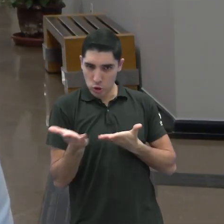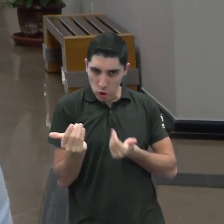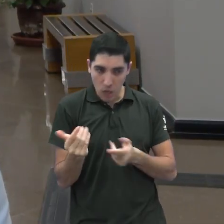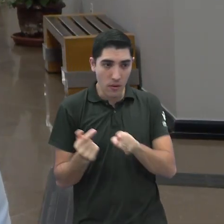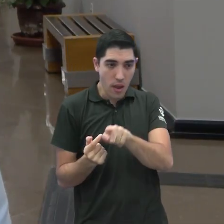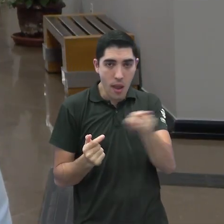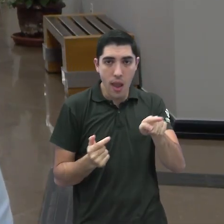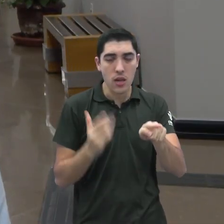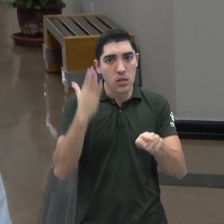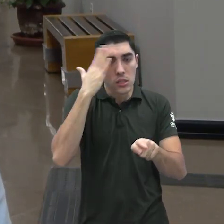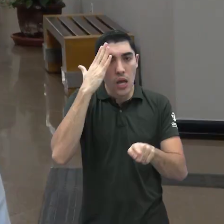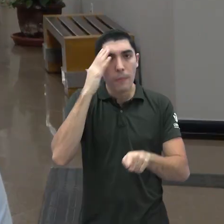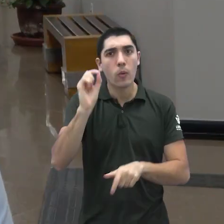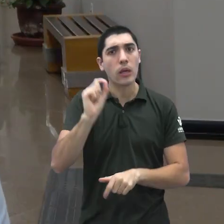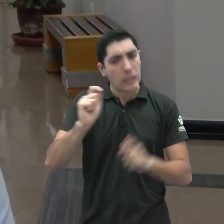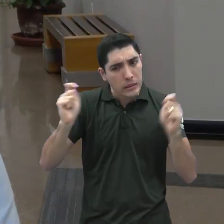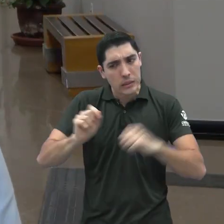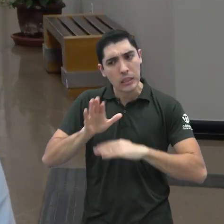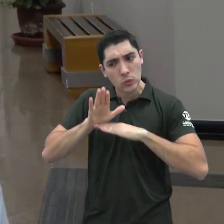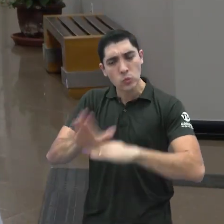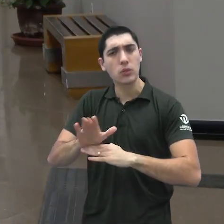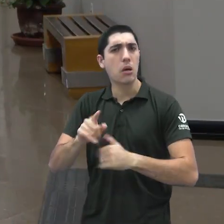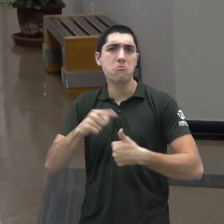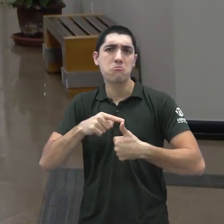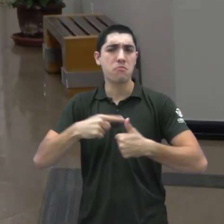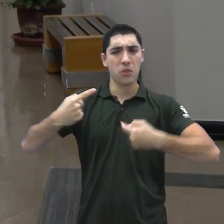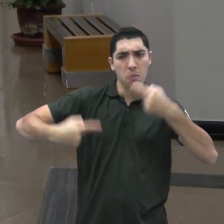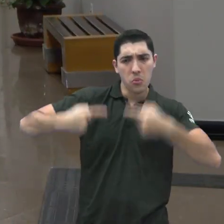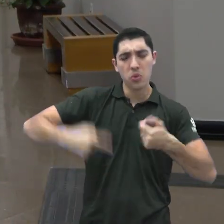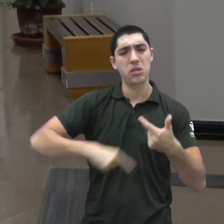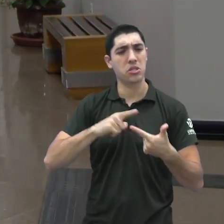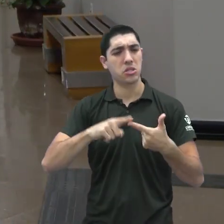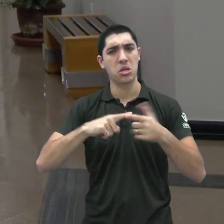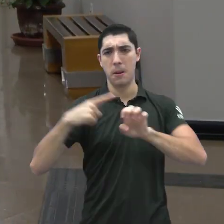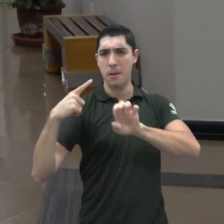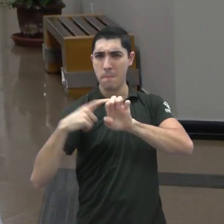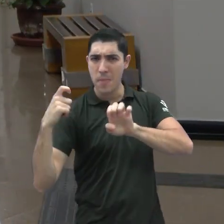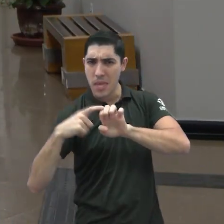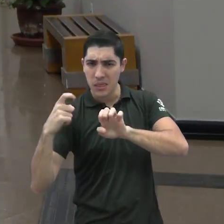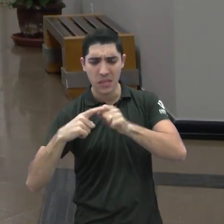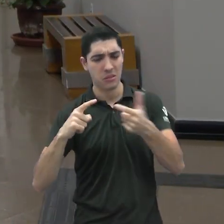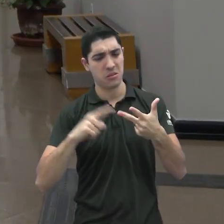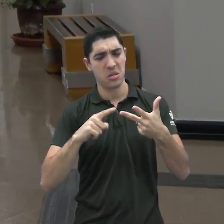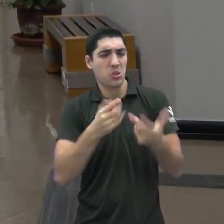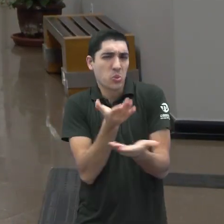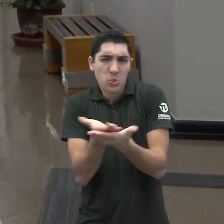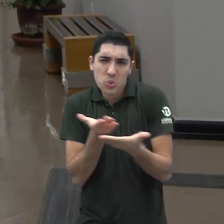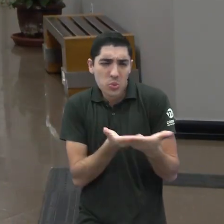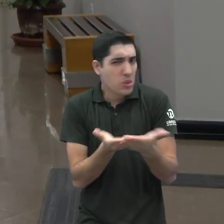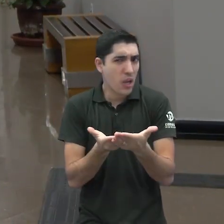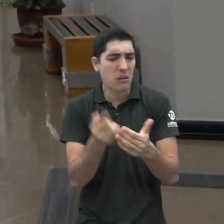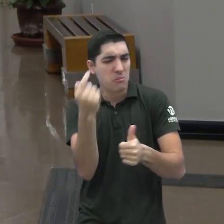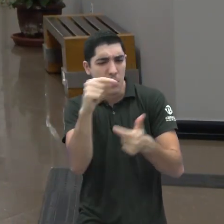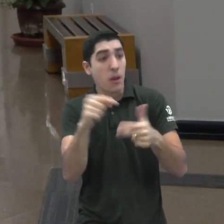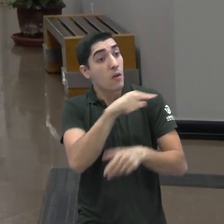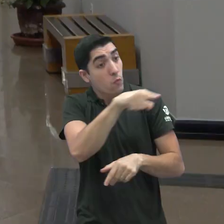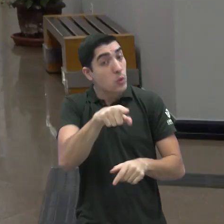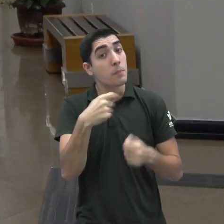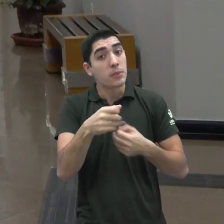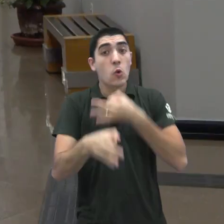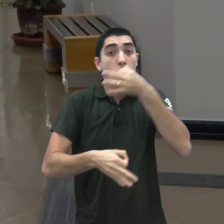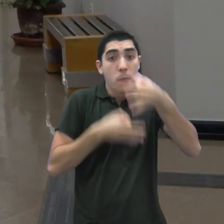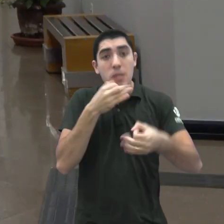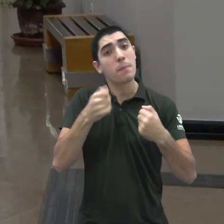esses jovens que acreditam que podem contribuir, seja através da política, seja empreendendo, seja estudando, enfim, dar